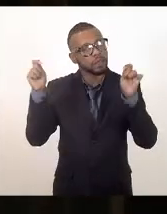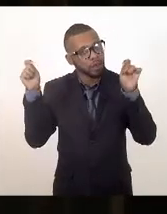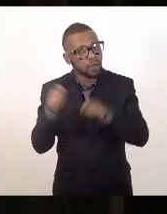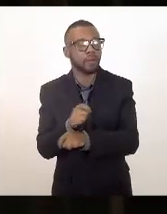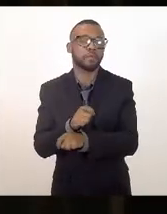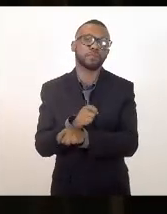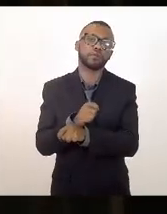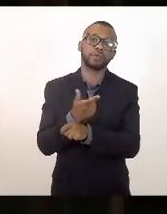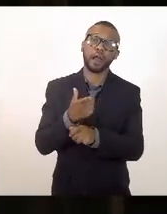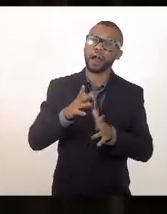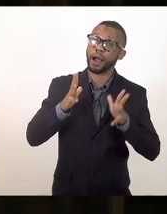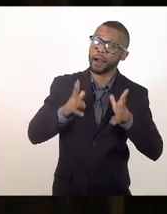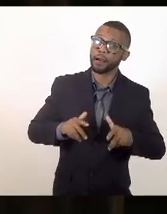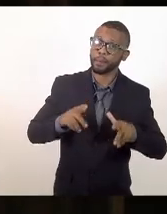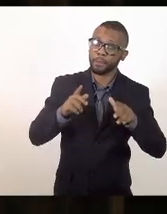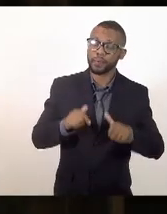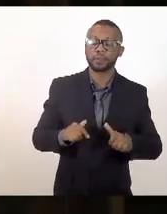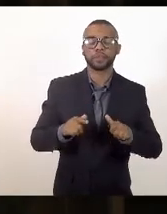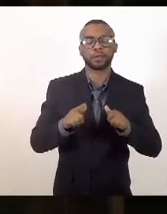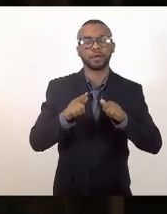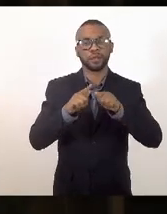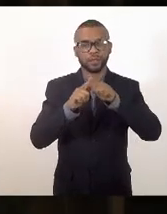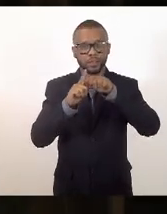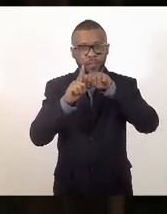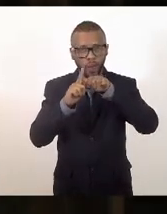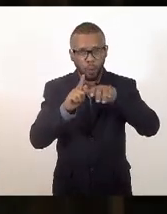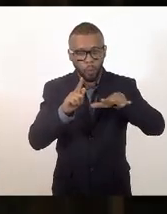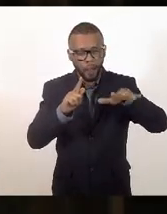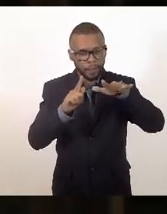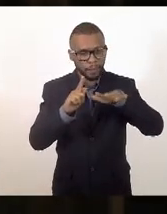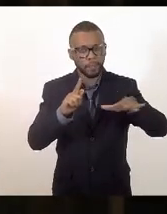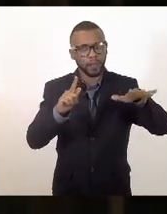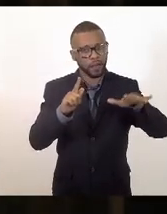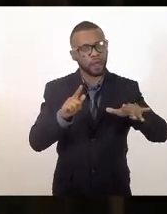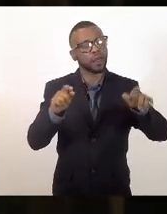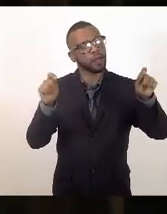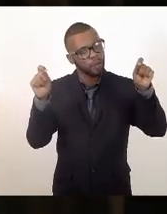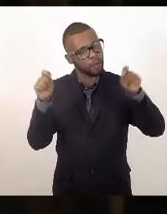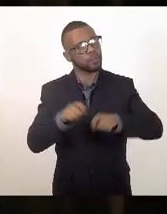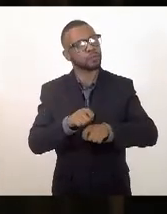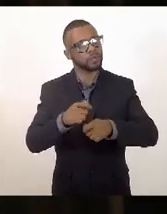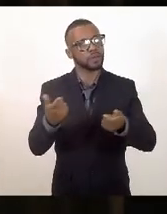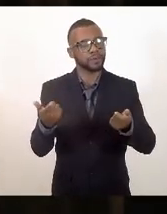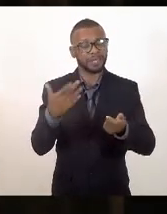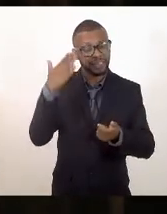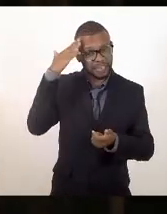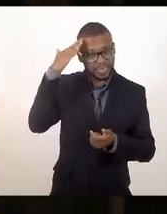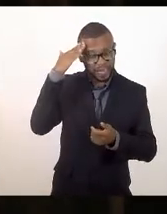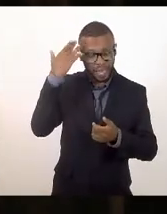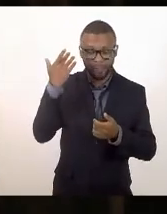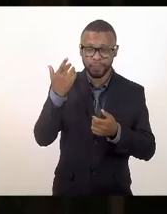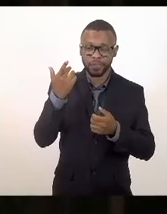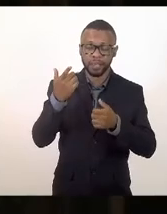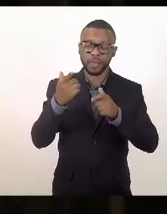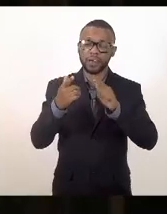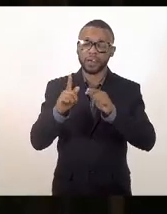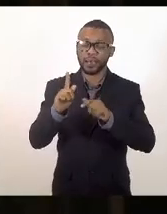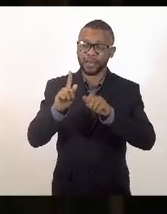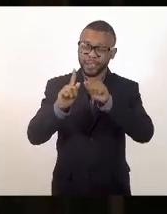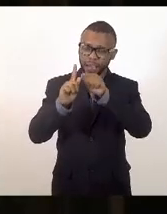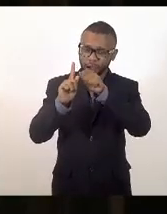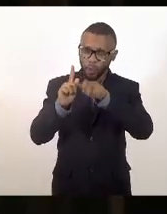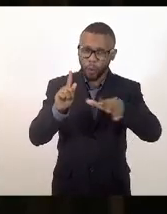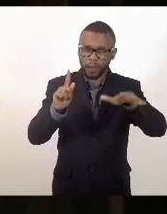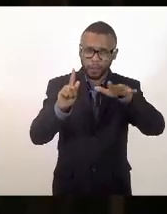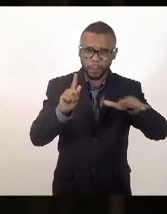despoluição da Baía de Guanabara será viável. A gente sabe que a Baía de Guanabara, ela está da forma que está hoje